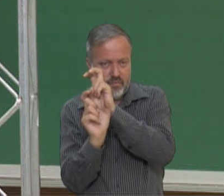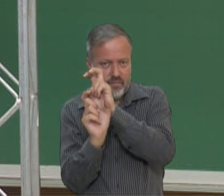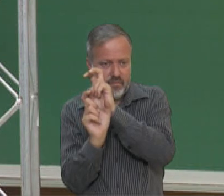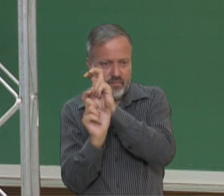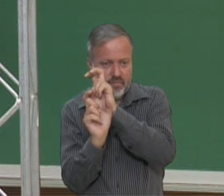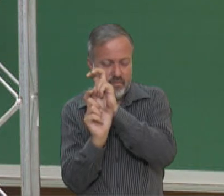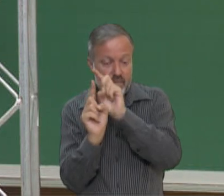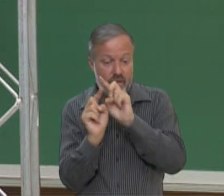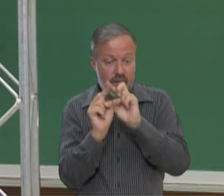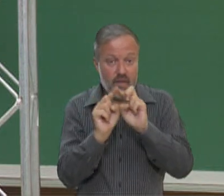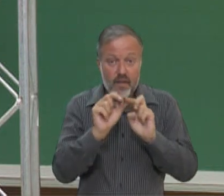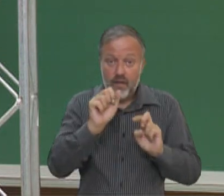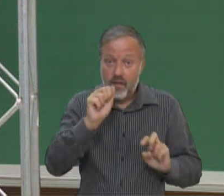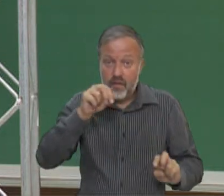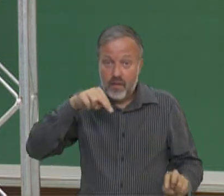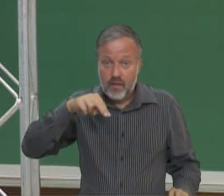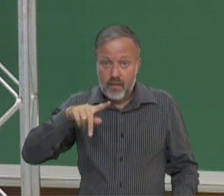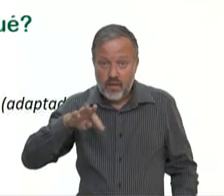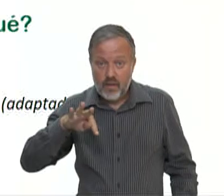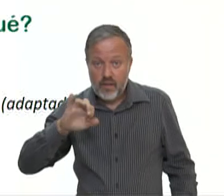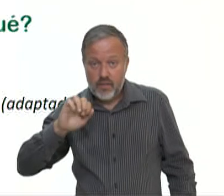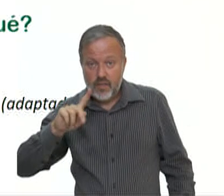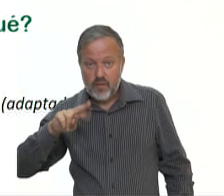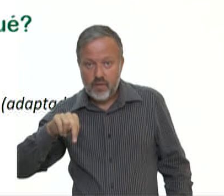leva a esse sinal gráfico. Ok?